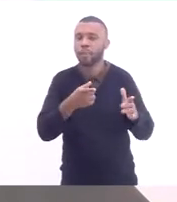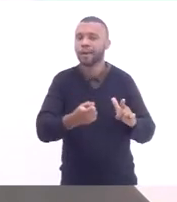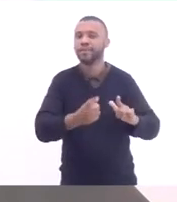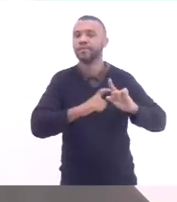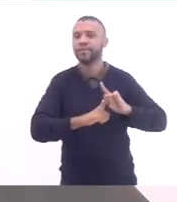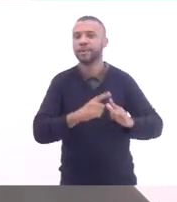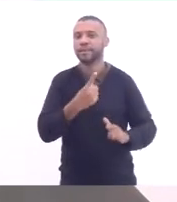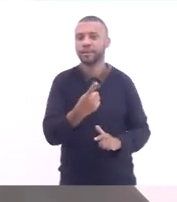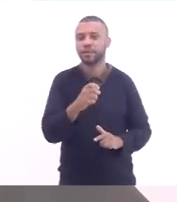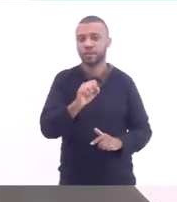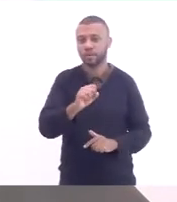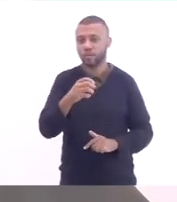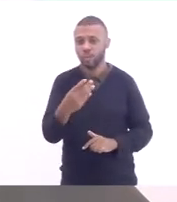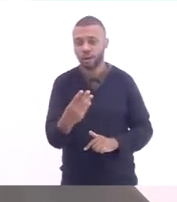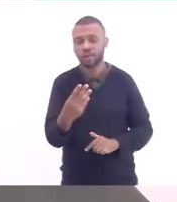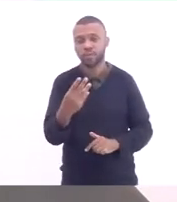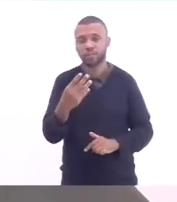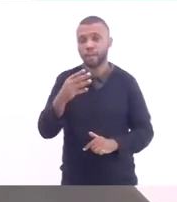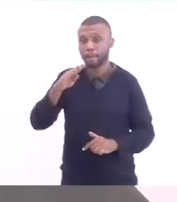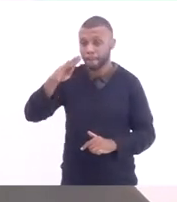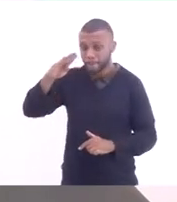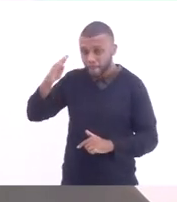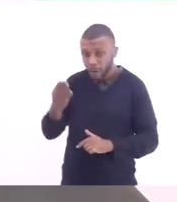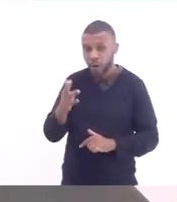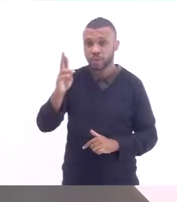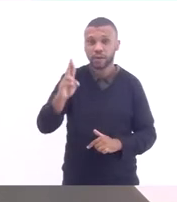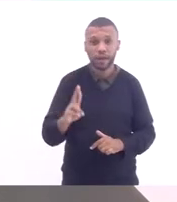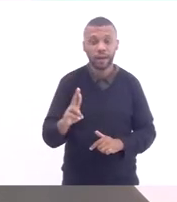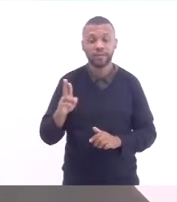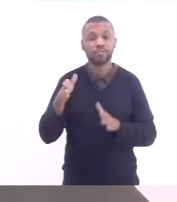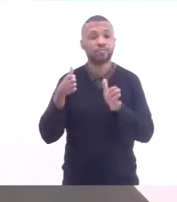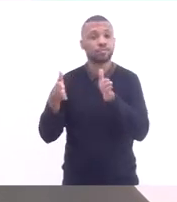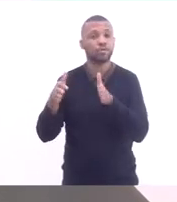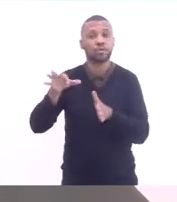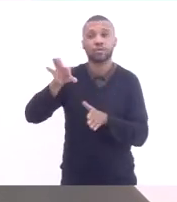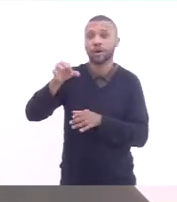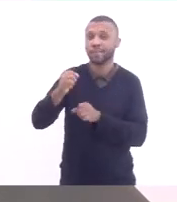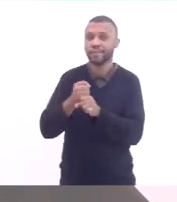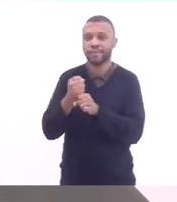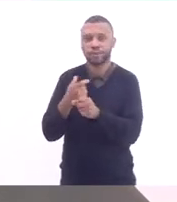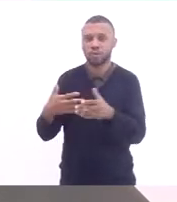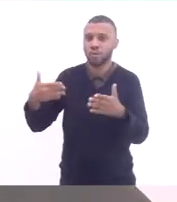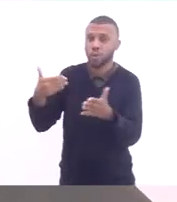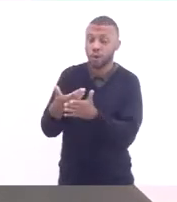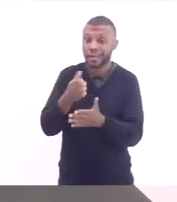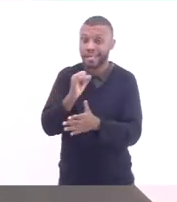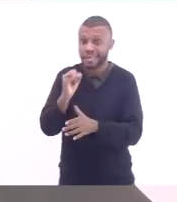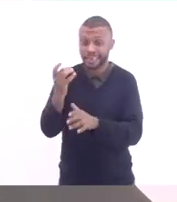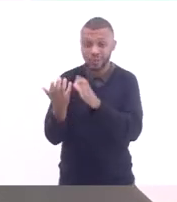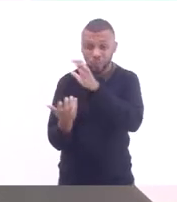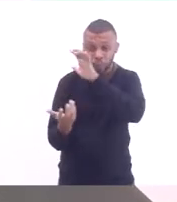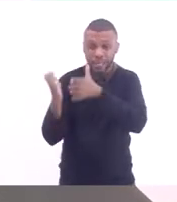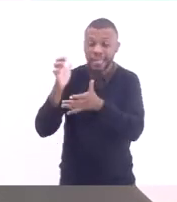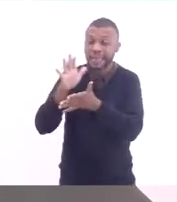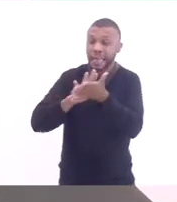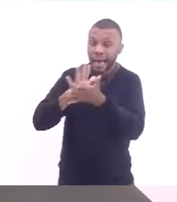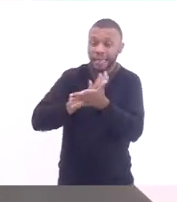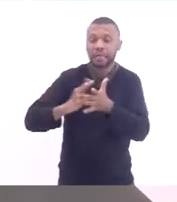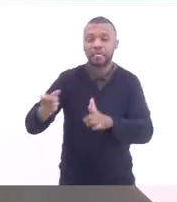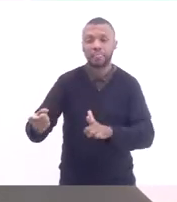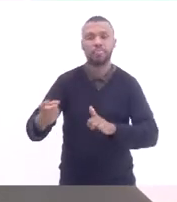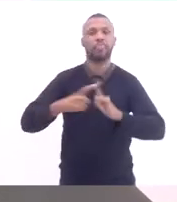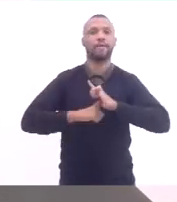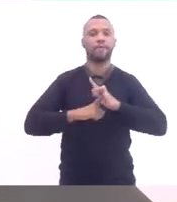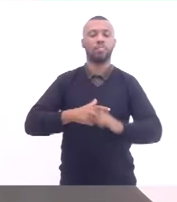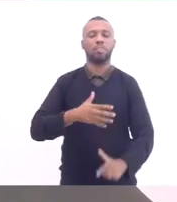R$ 184 bilhões, e após nove anos estaremos, se nada mudar, devendo mais de